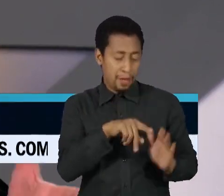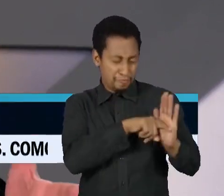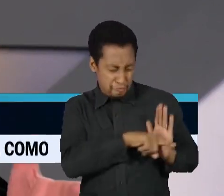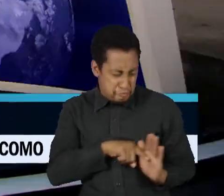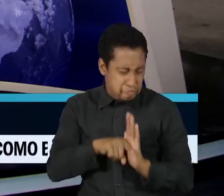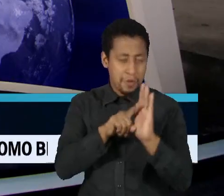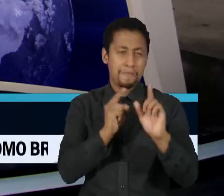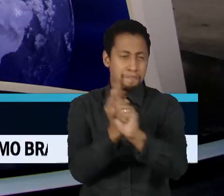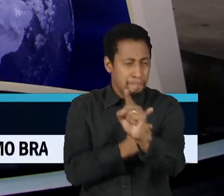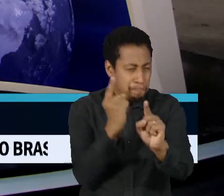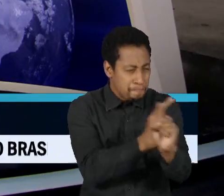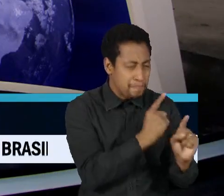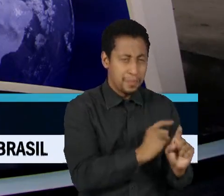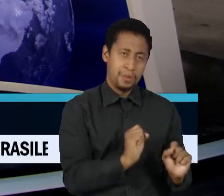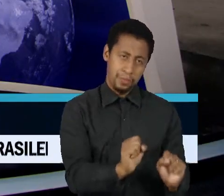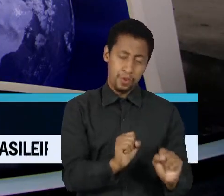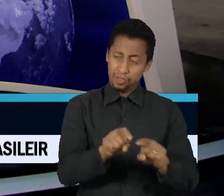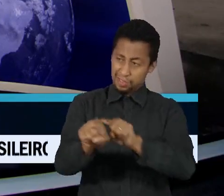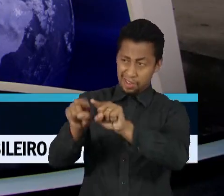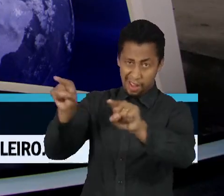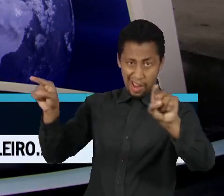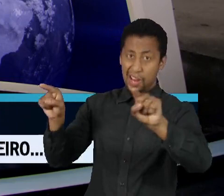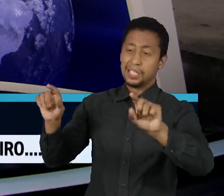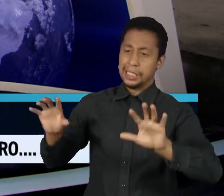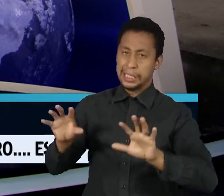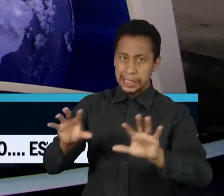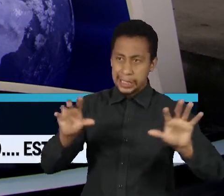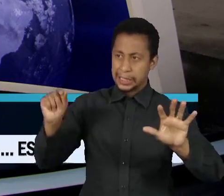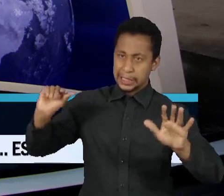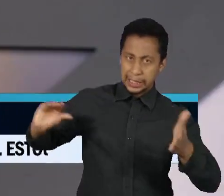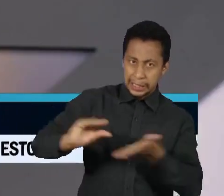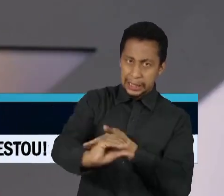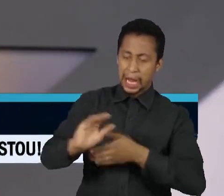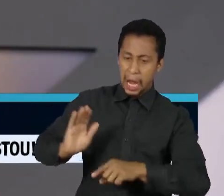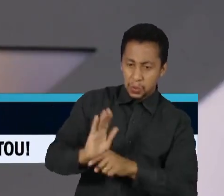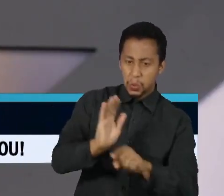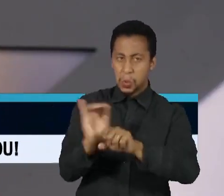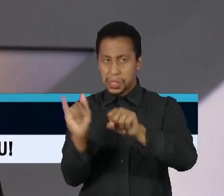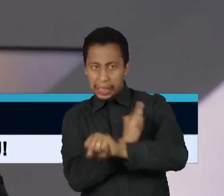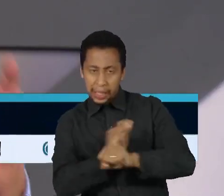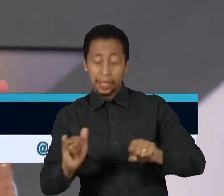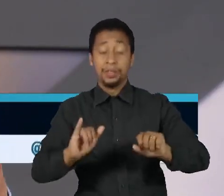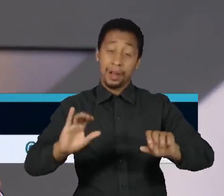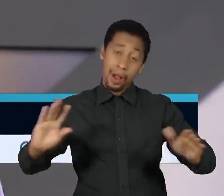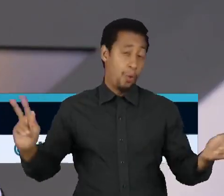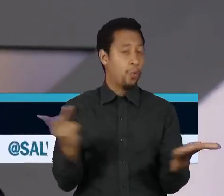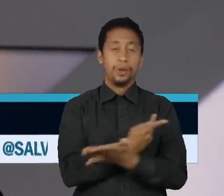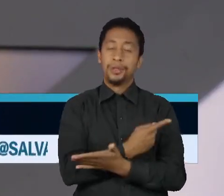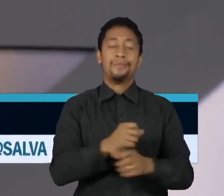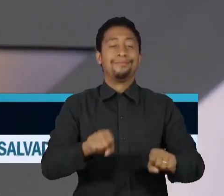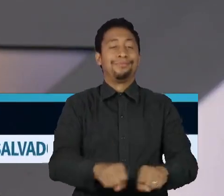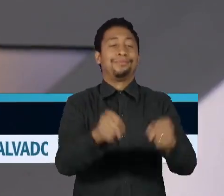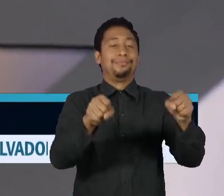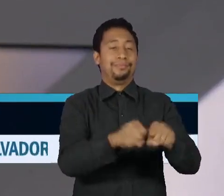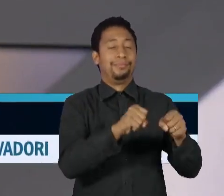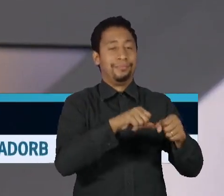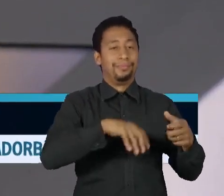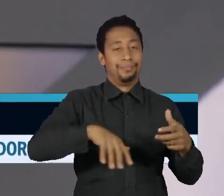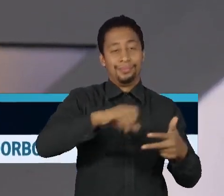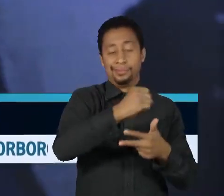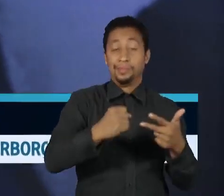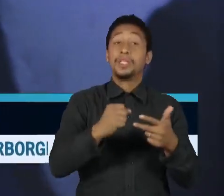caldo de Cultura de violência para que isso acontecesse Então essa questão política esse viés amplo tem que ser feito pela